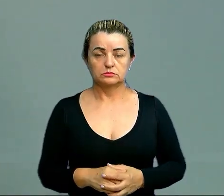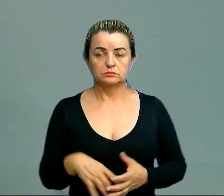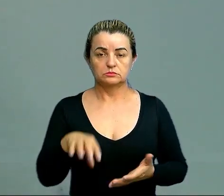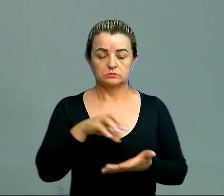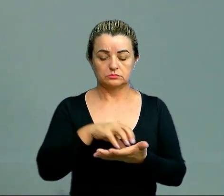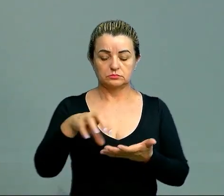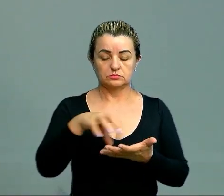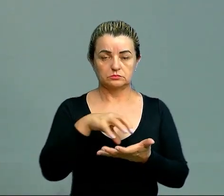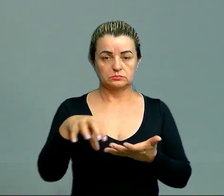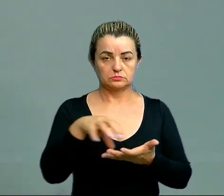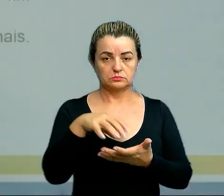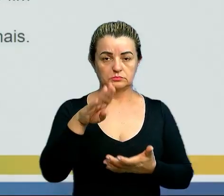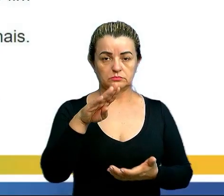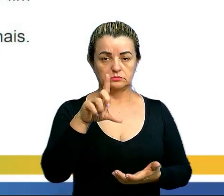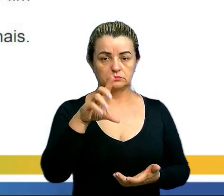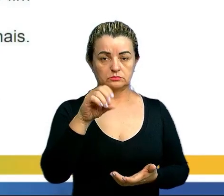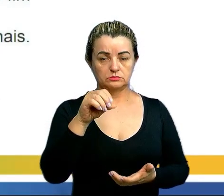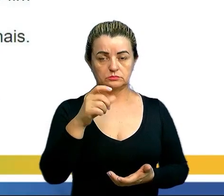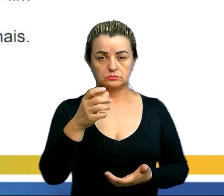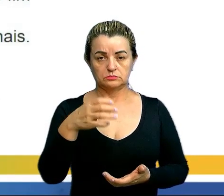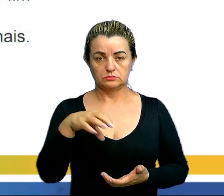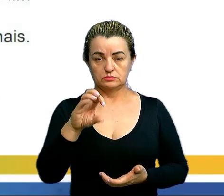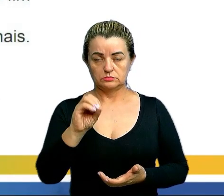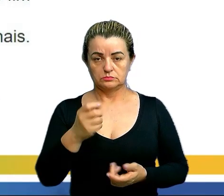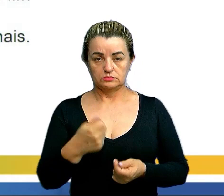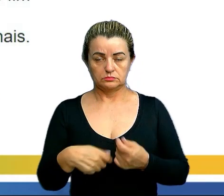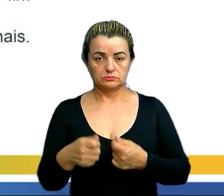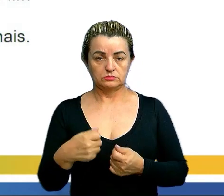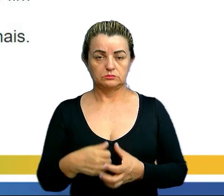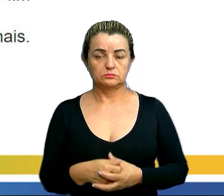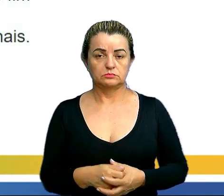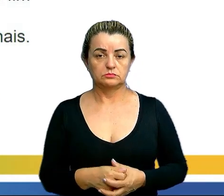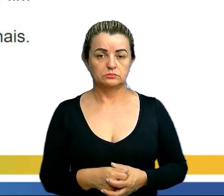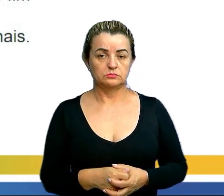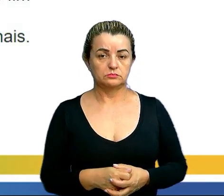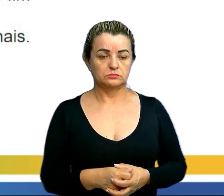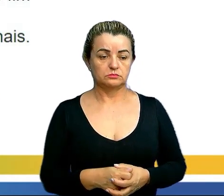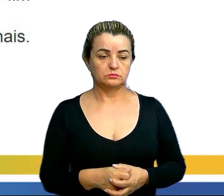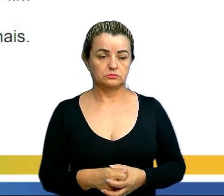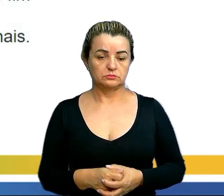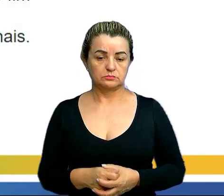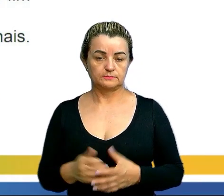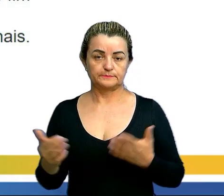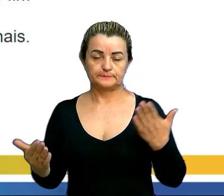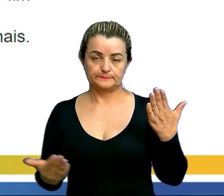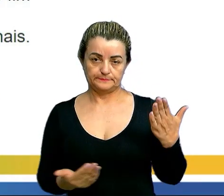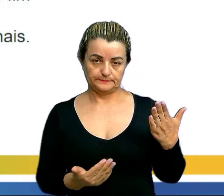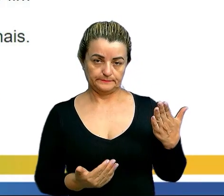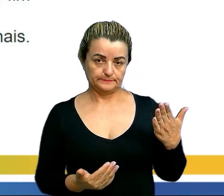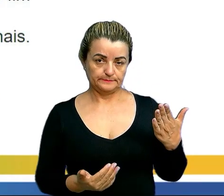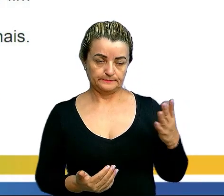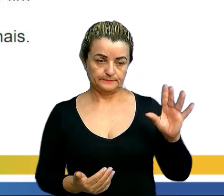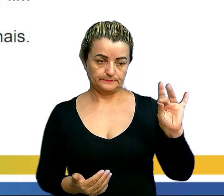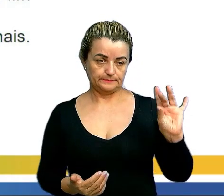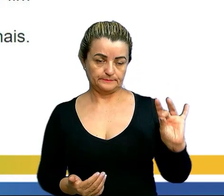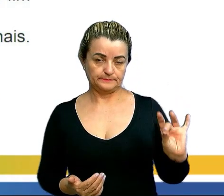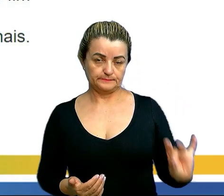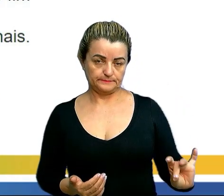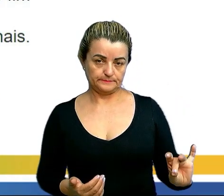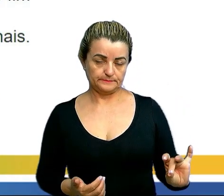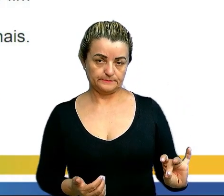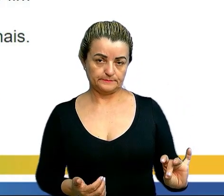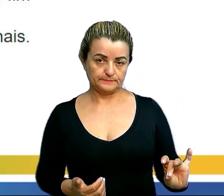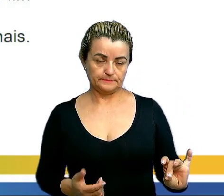blocos econômicos também não existem, tá? Então, é desse tipo de mudança que ele está falando. No caso aqui, das nossas